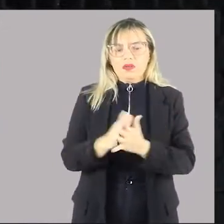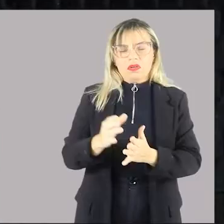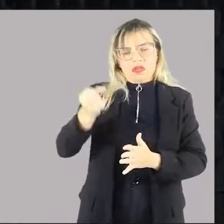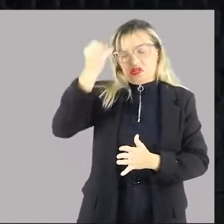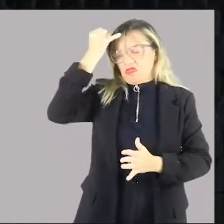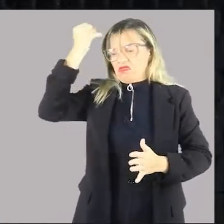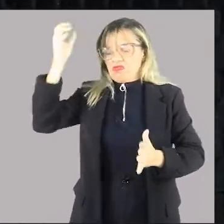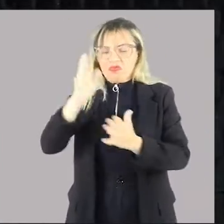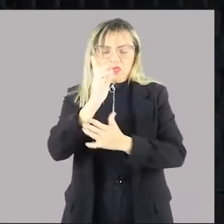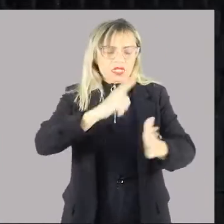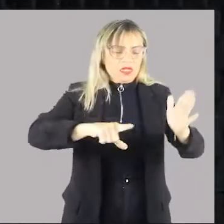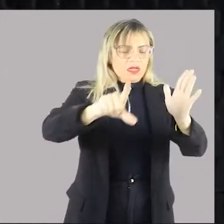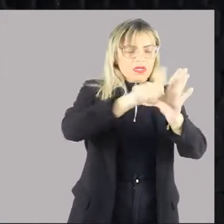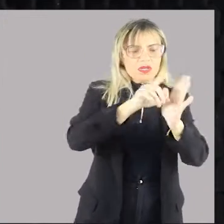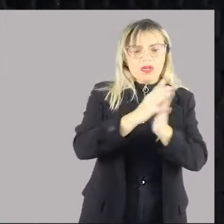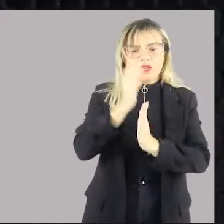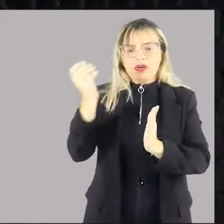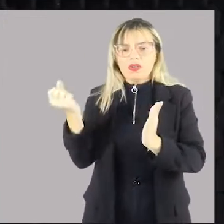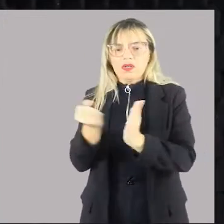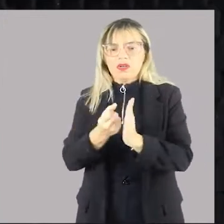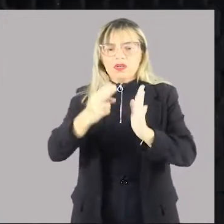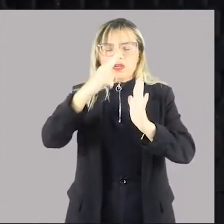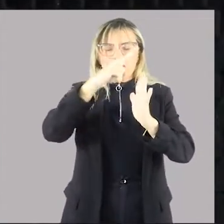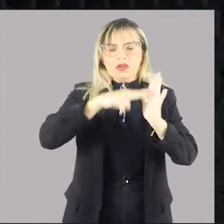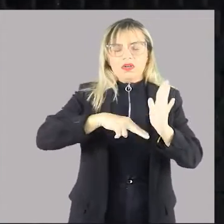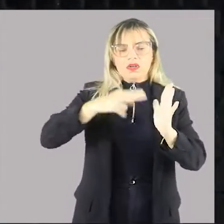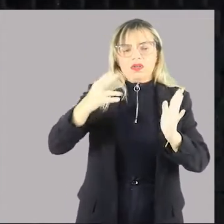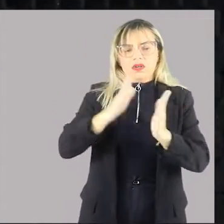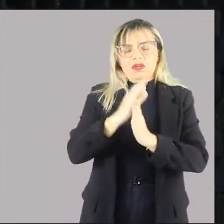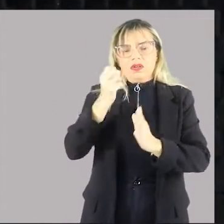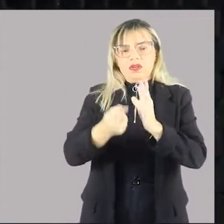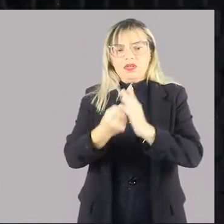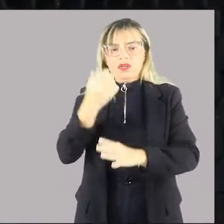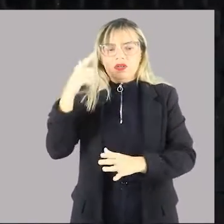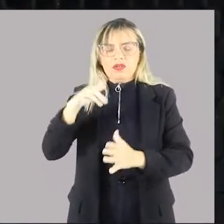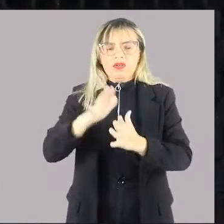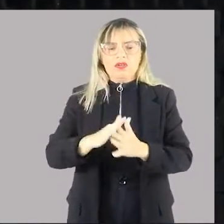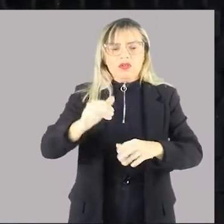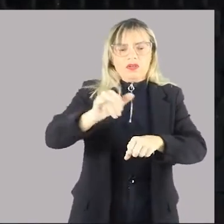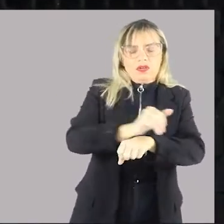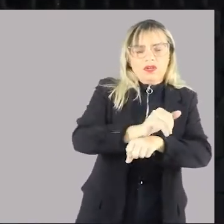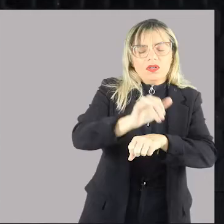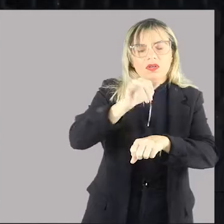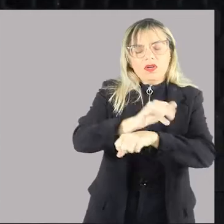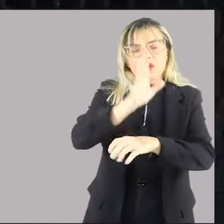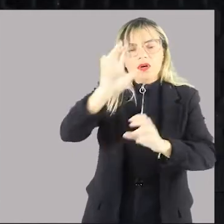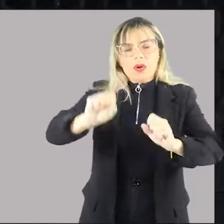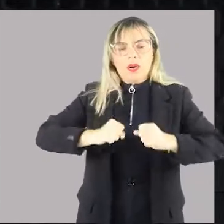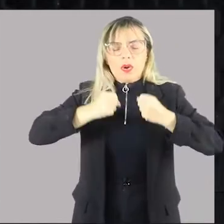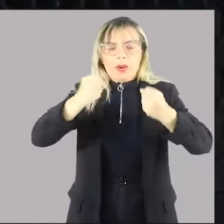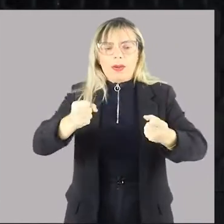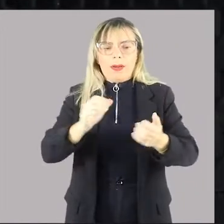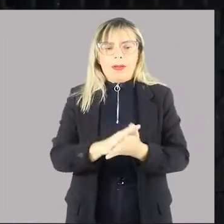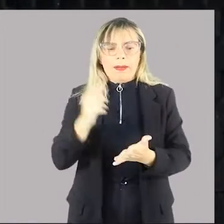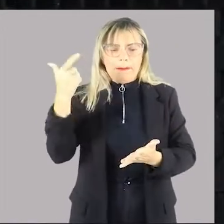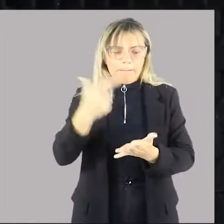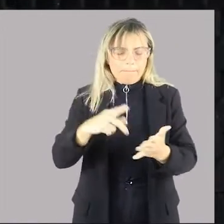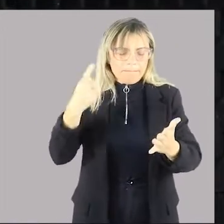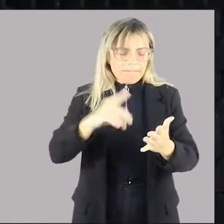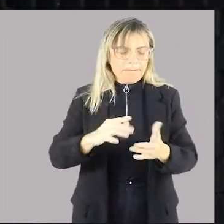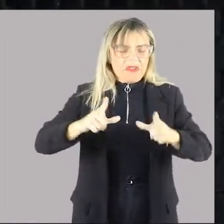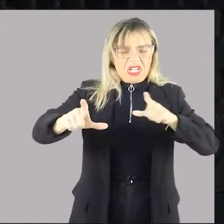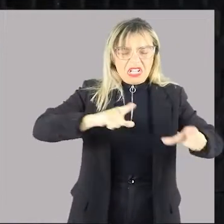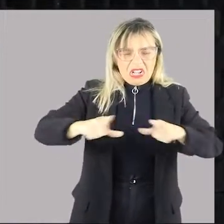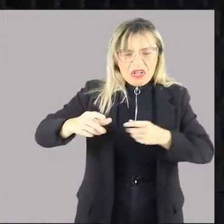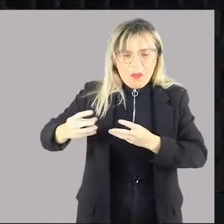ideias, leis, símbolos, normas, criados como mecanismos para poder o quê? Explorar os trabalhadores.